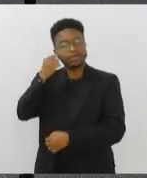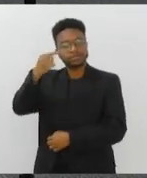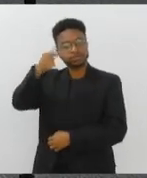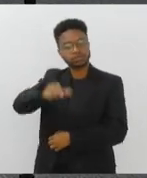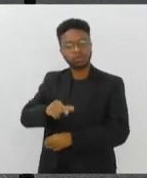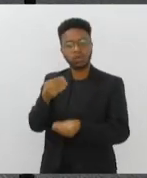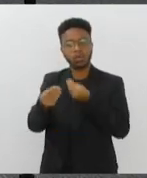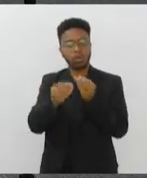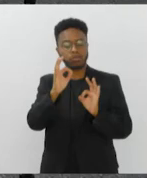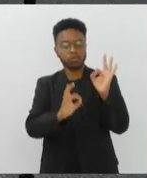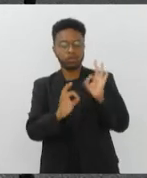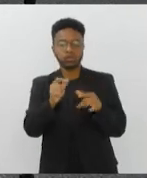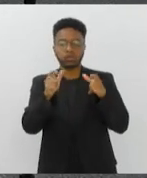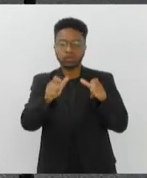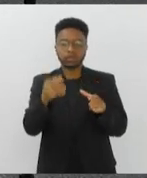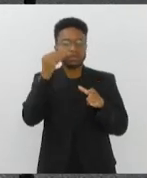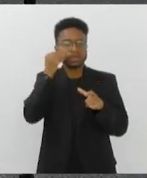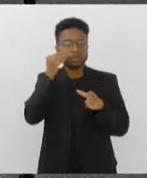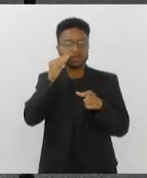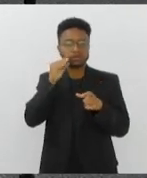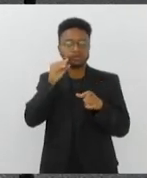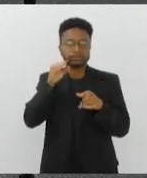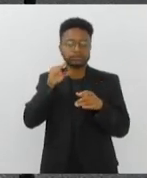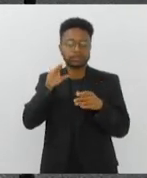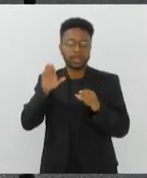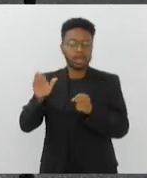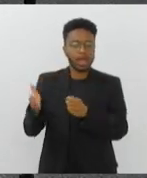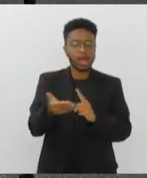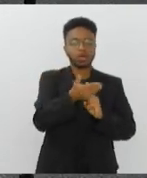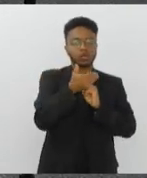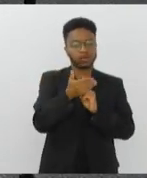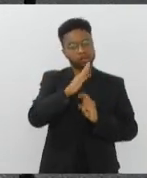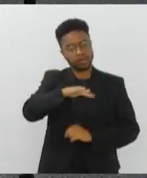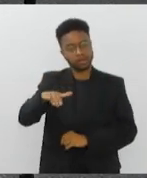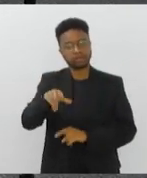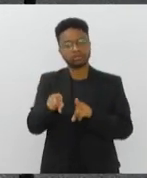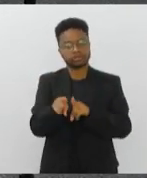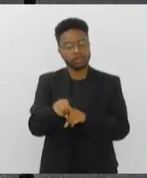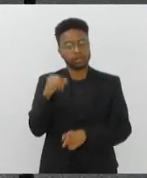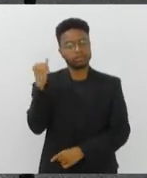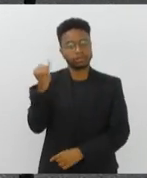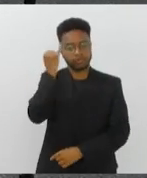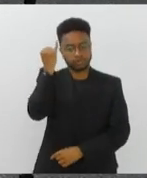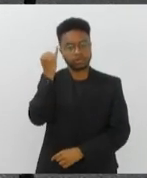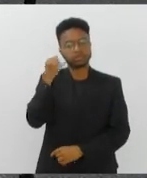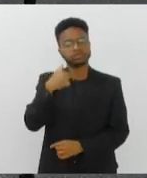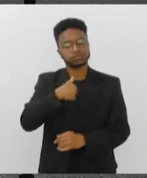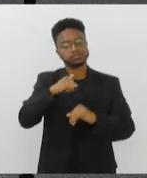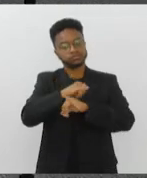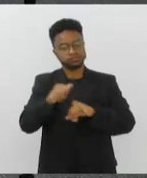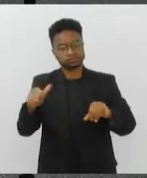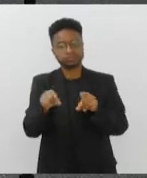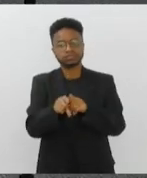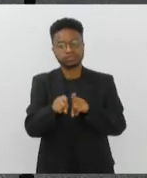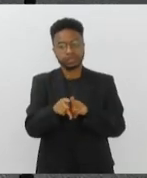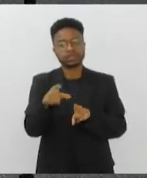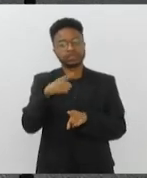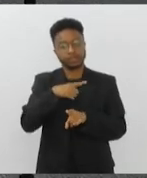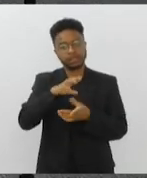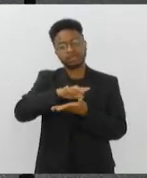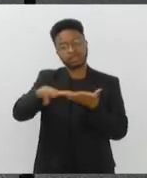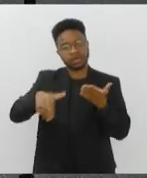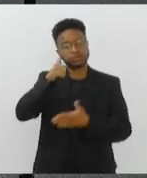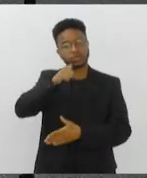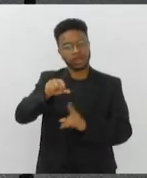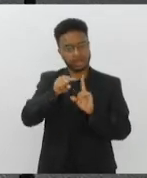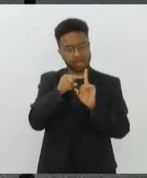possam agregar as suas crias, foi super importante. Também ressaltar aqui que tivemos mulheres